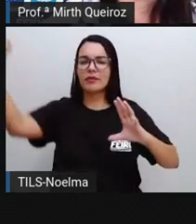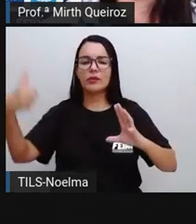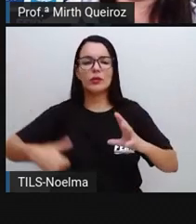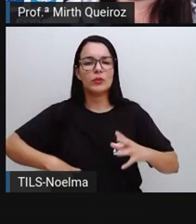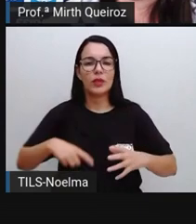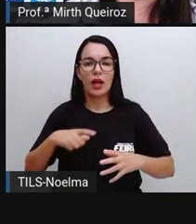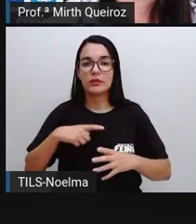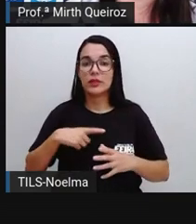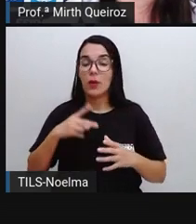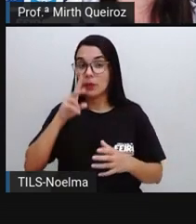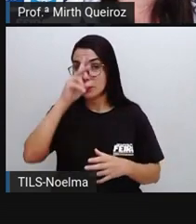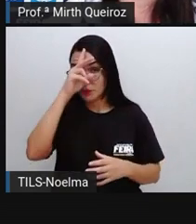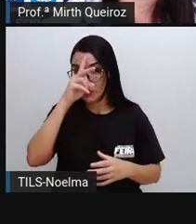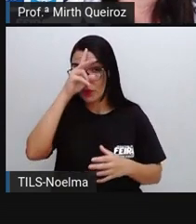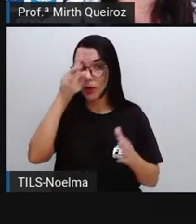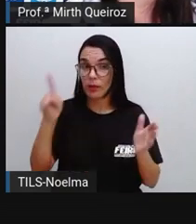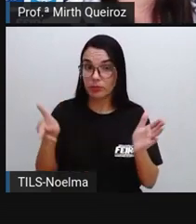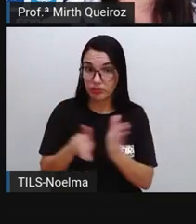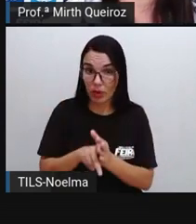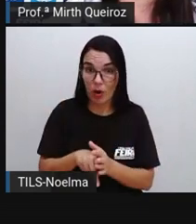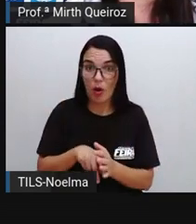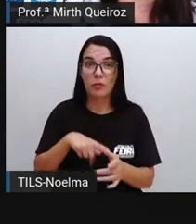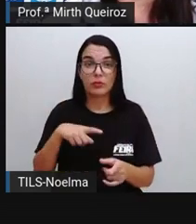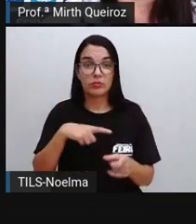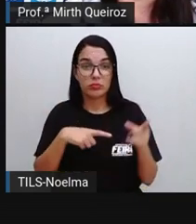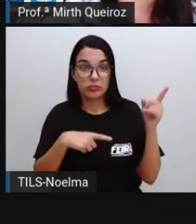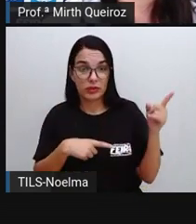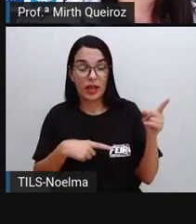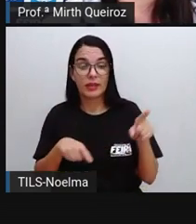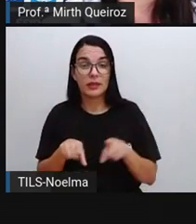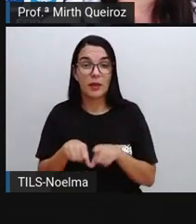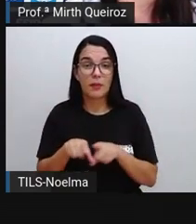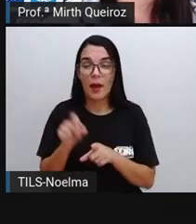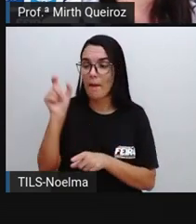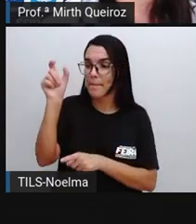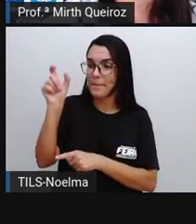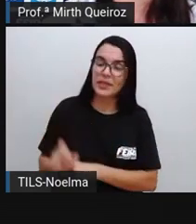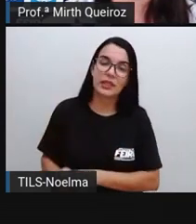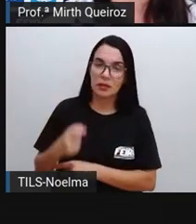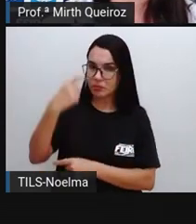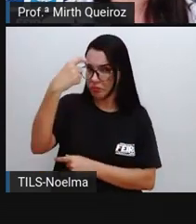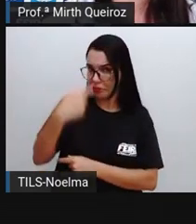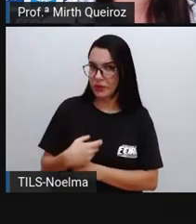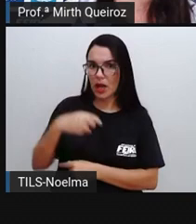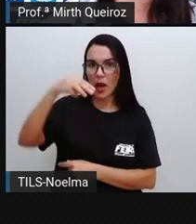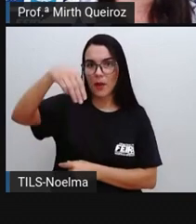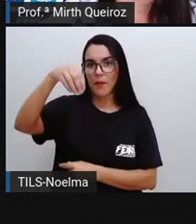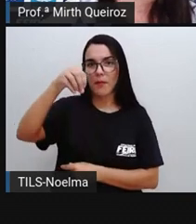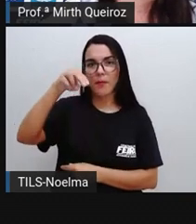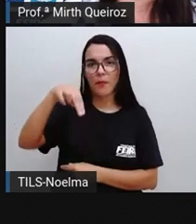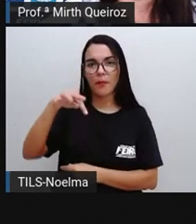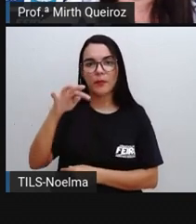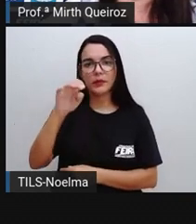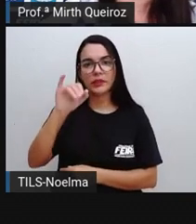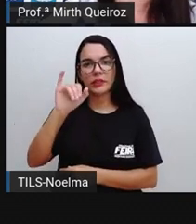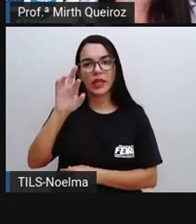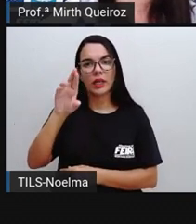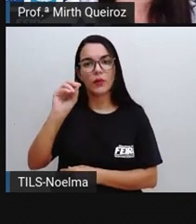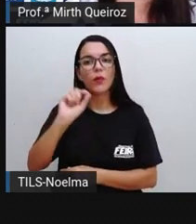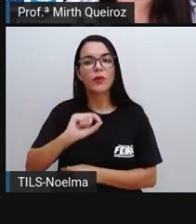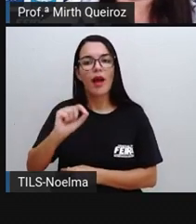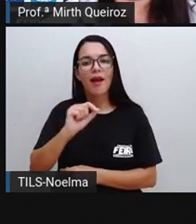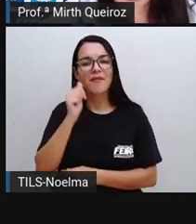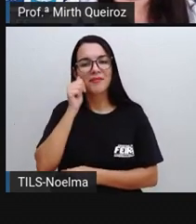uma história sobre Monteiro Lobato, a biografia de Monteiro Lobato, que vai ser contada por Emília, a